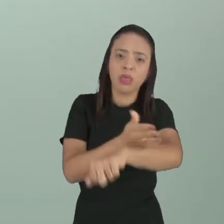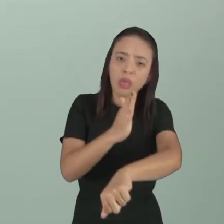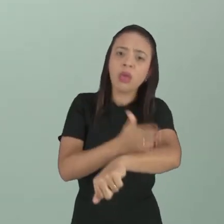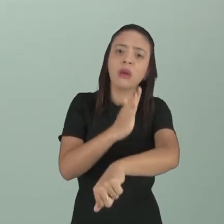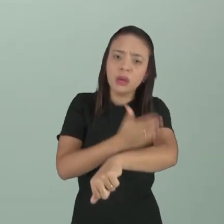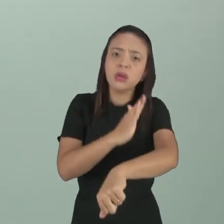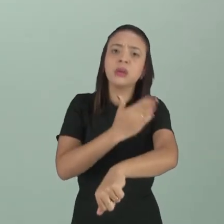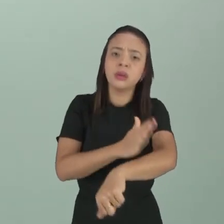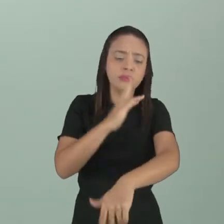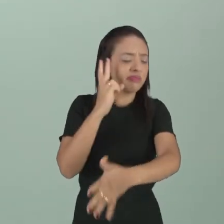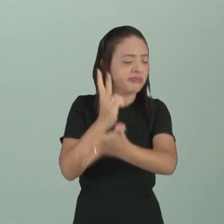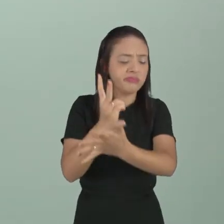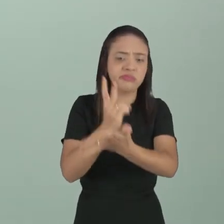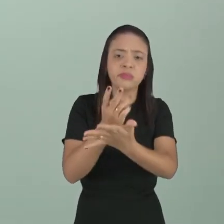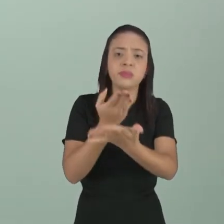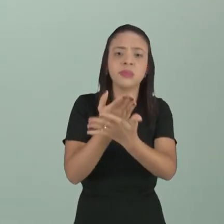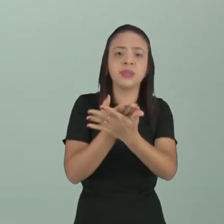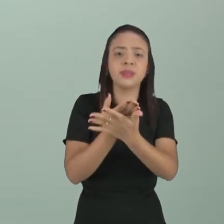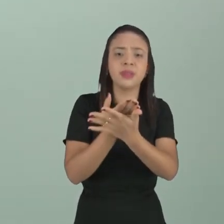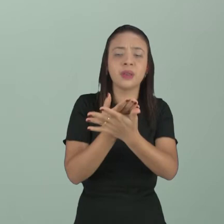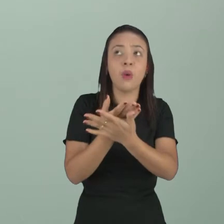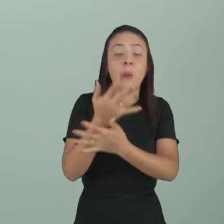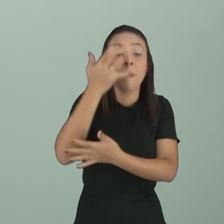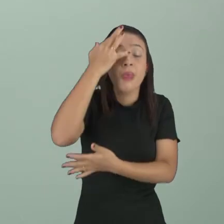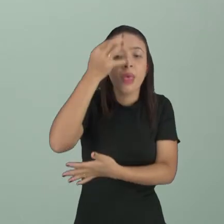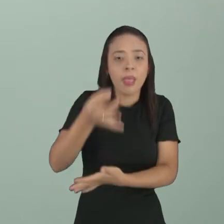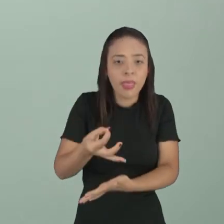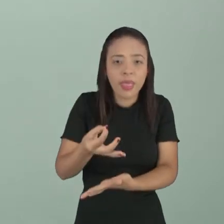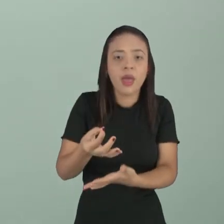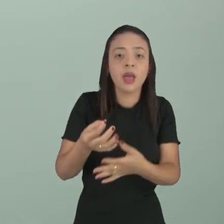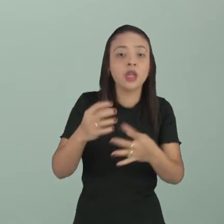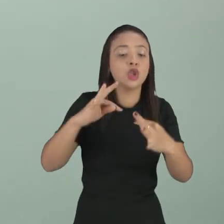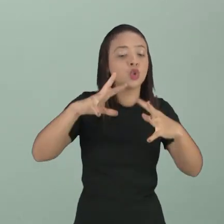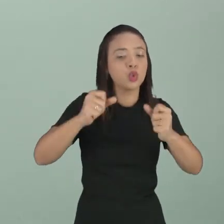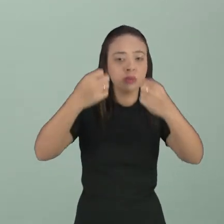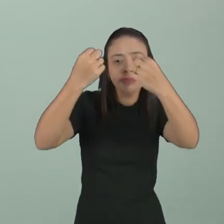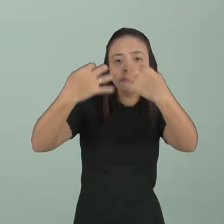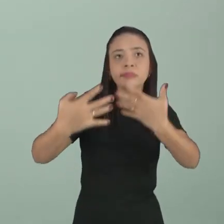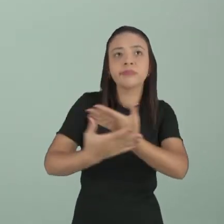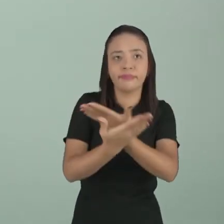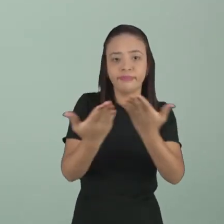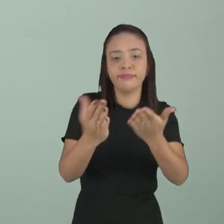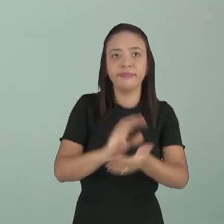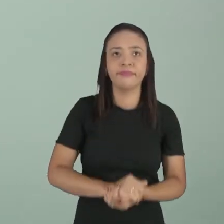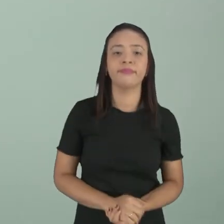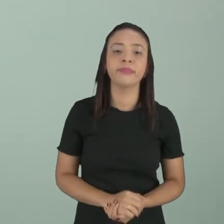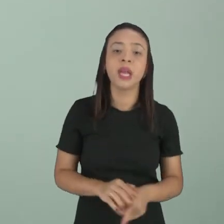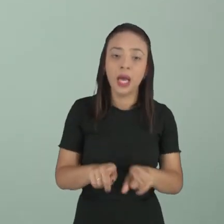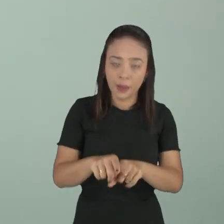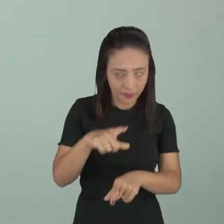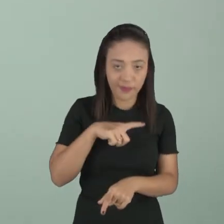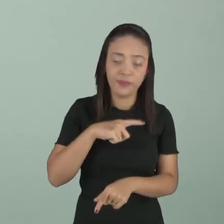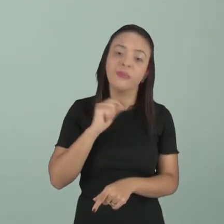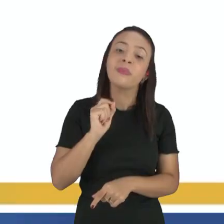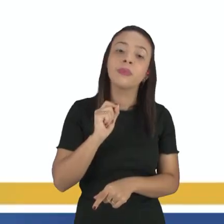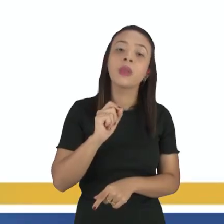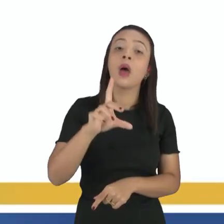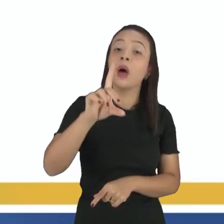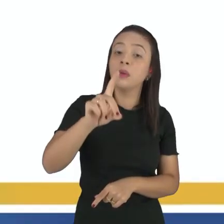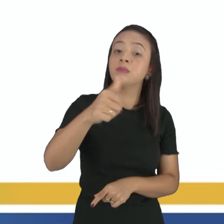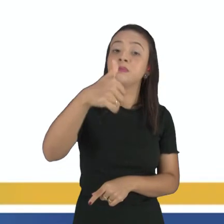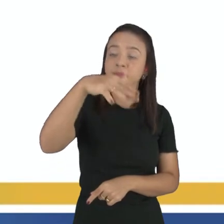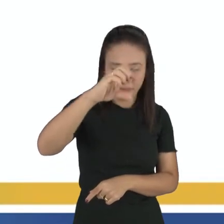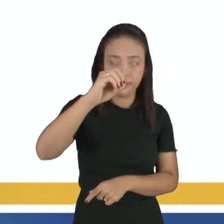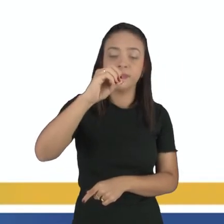exercitar e toda aula fazer sentido as explicações fazerem sentido a você tá bom temos também o